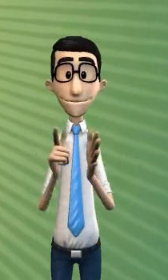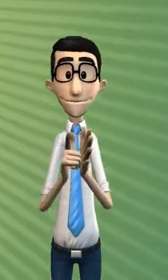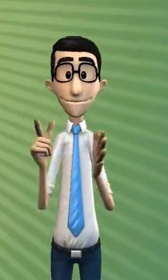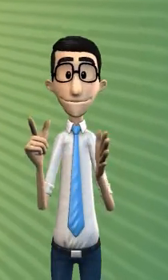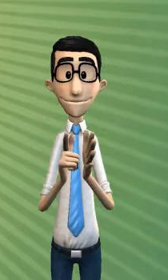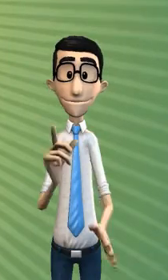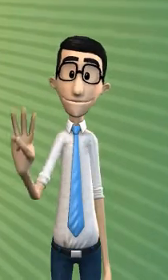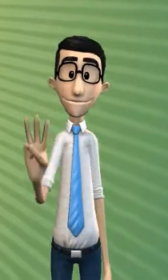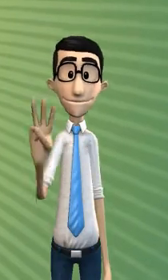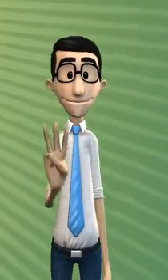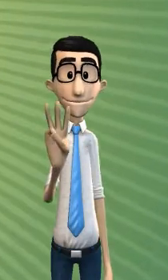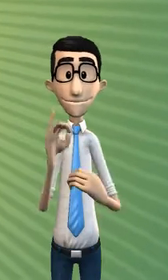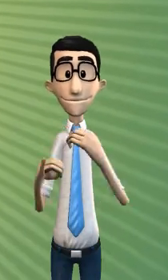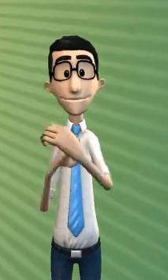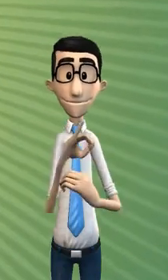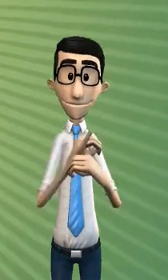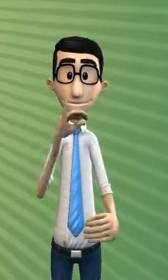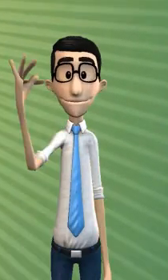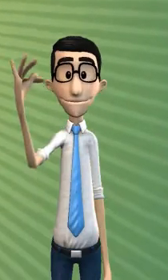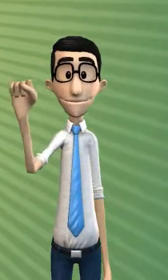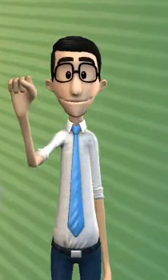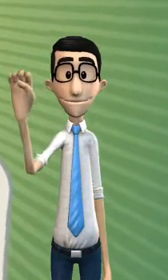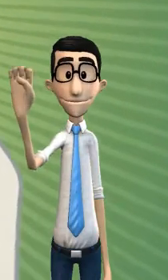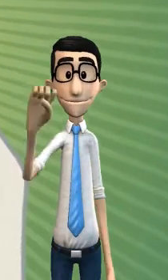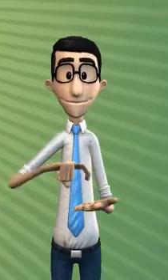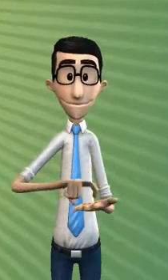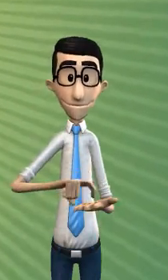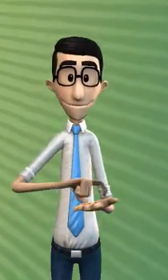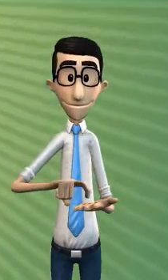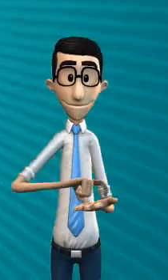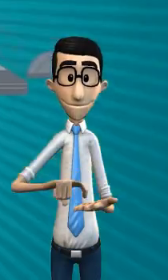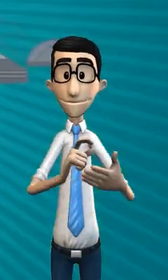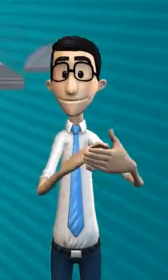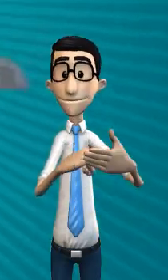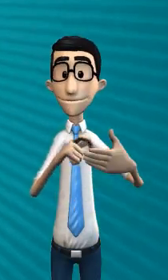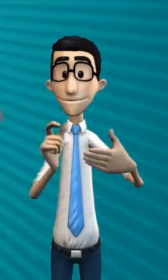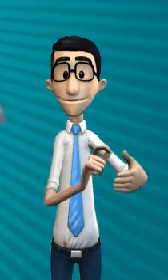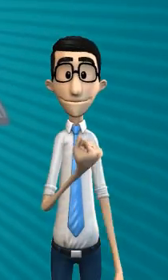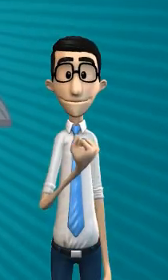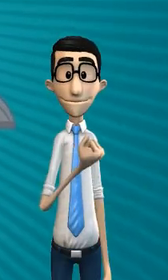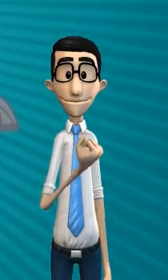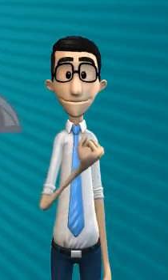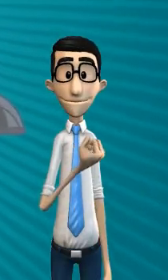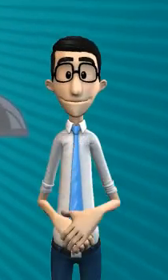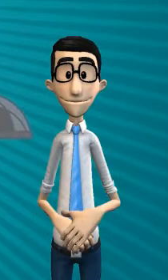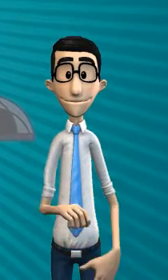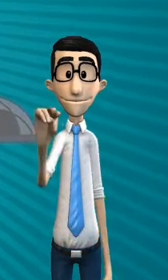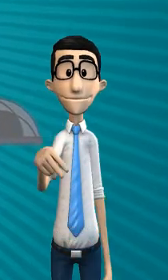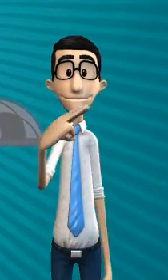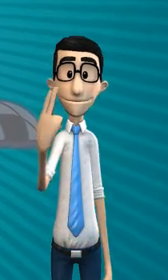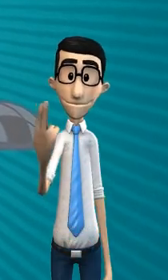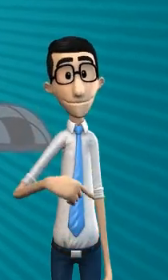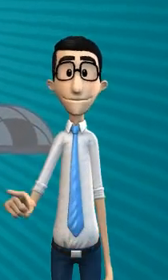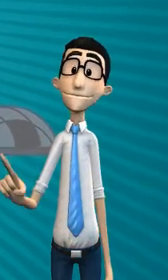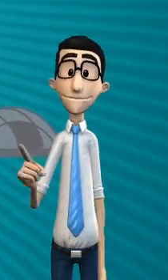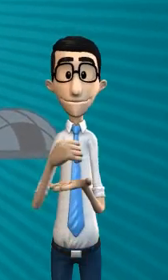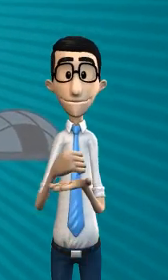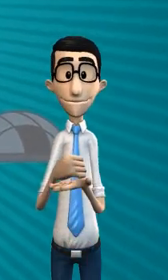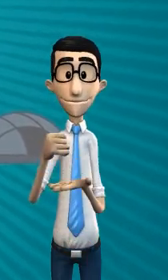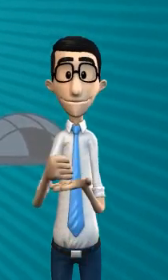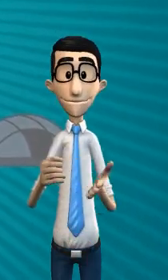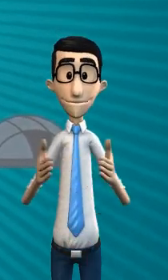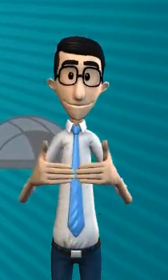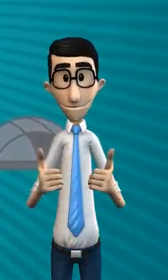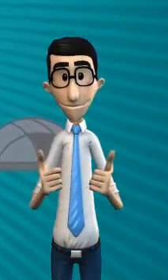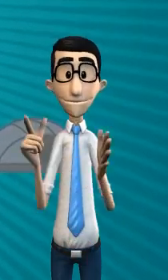mais fácil, você pode fazer a sua colinha e levar no dia das eleições. No site do DSF, você também pode imprimir esse modelo de cola